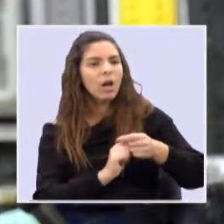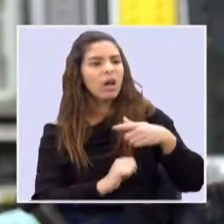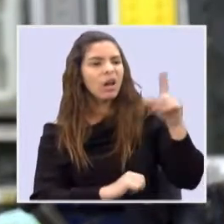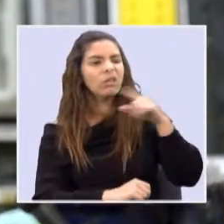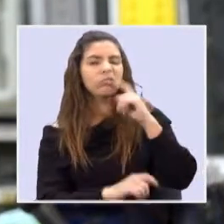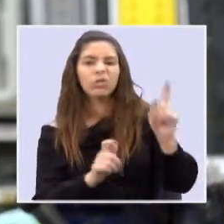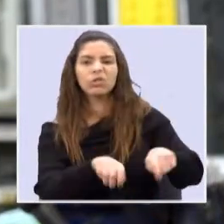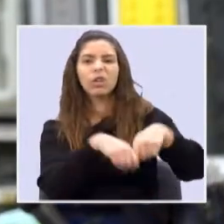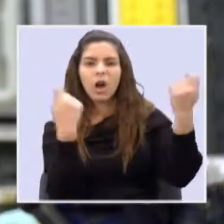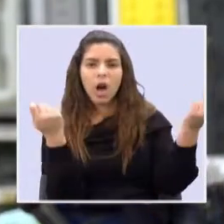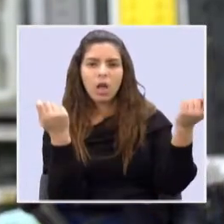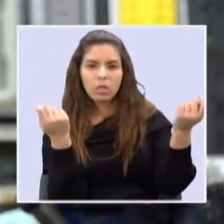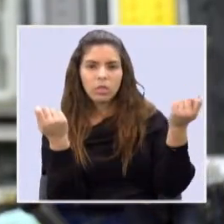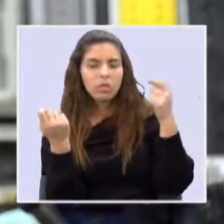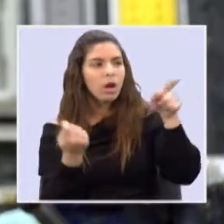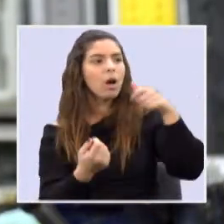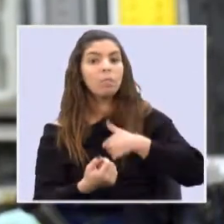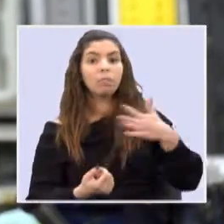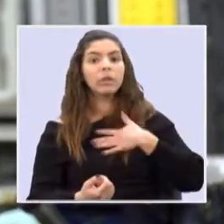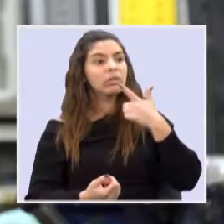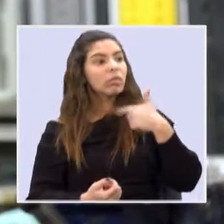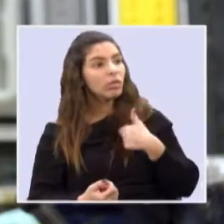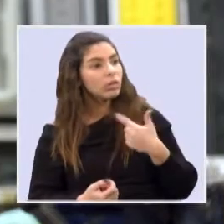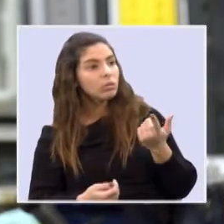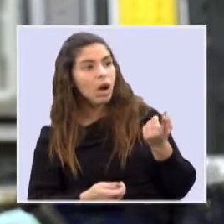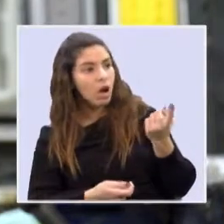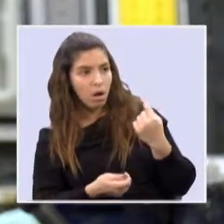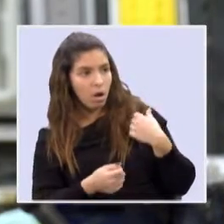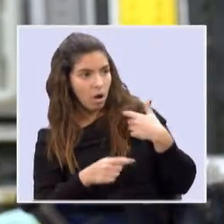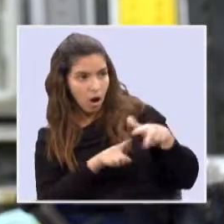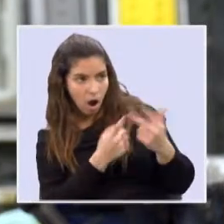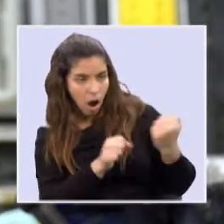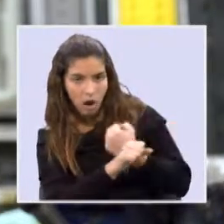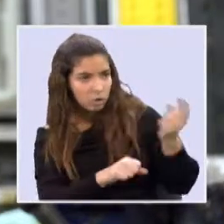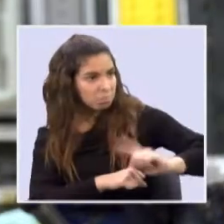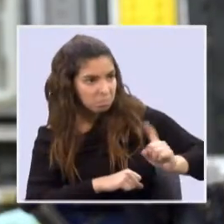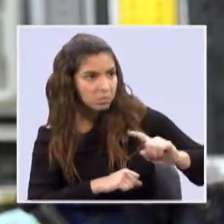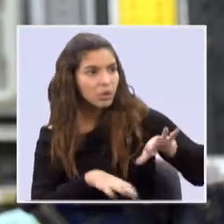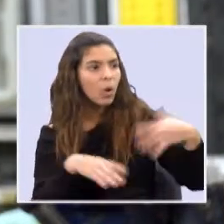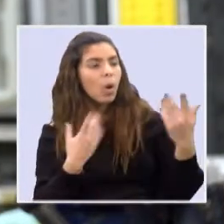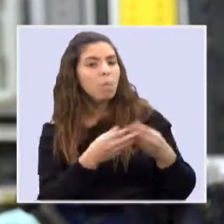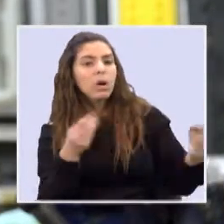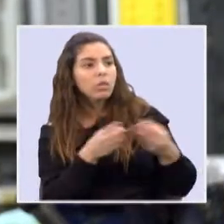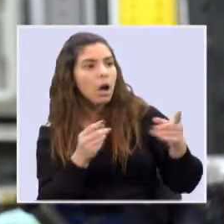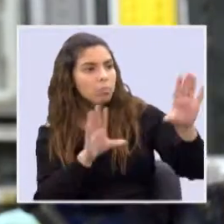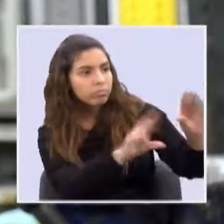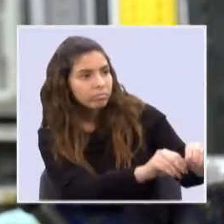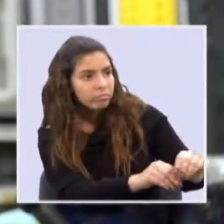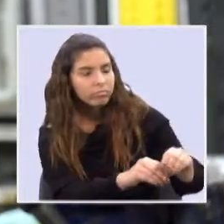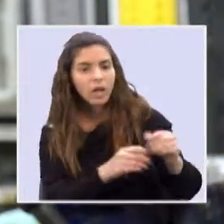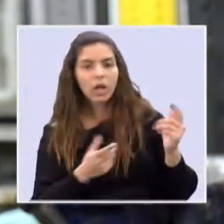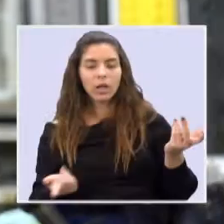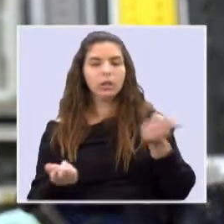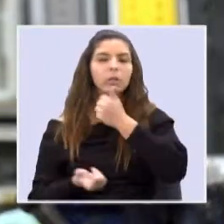objetos que eu tenho em casa que o fabricante simplesmente deixou de suportar ou já não tem peças